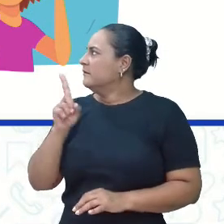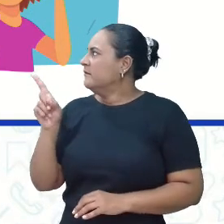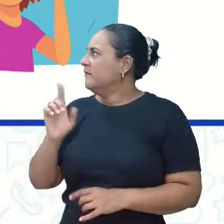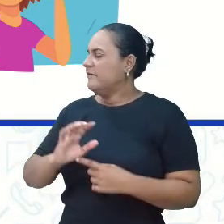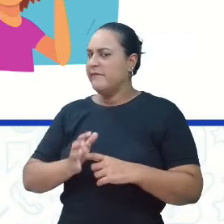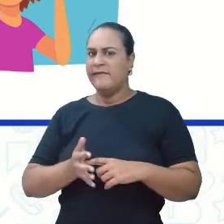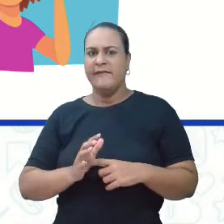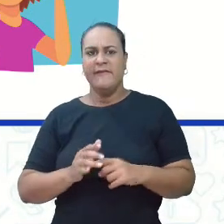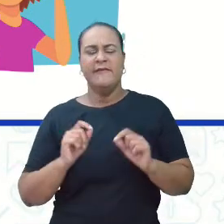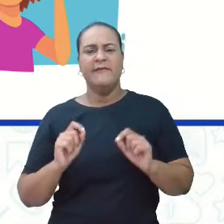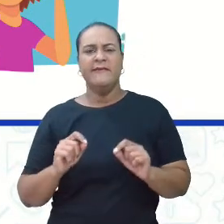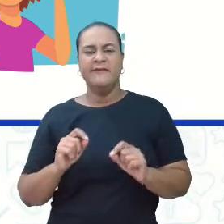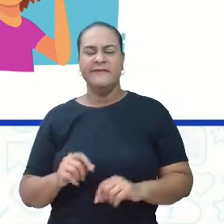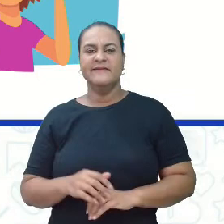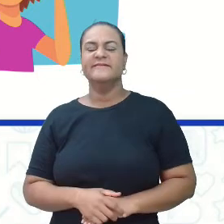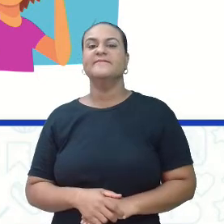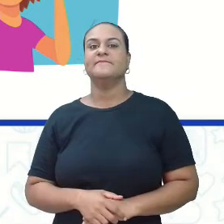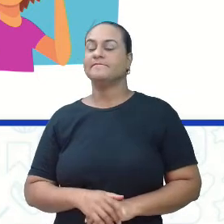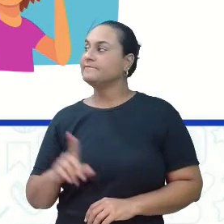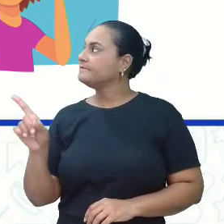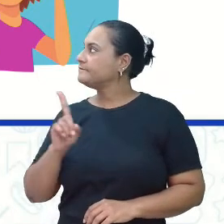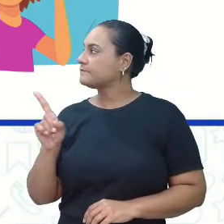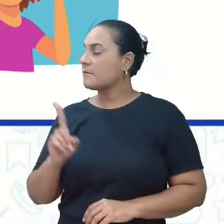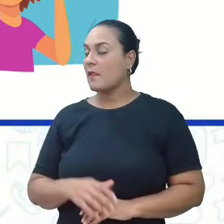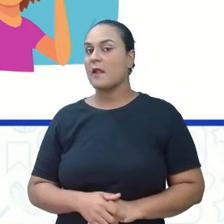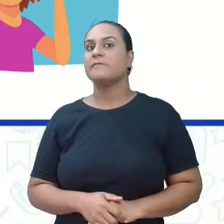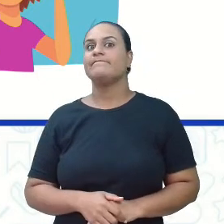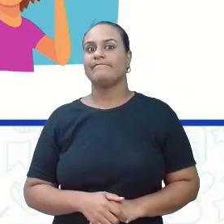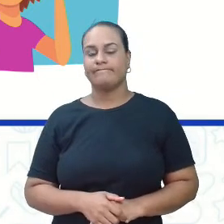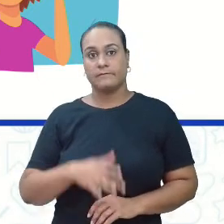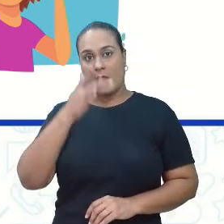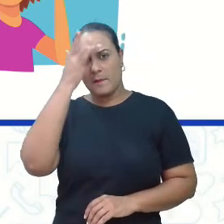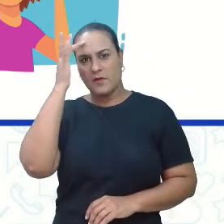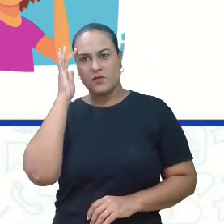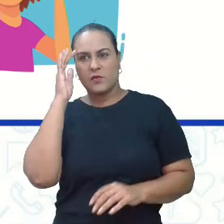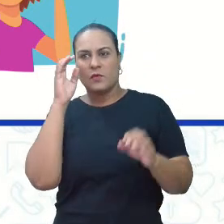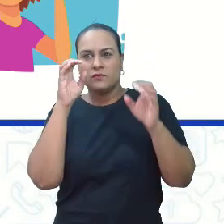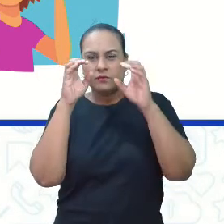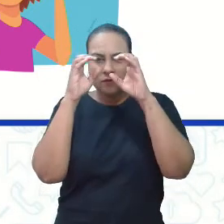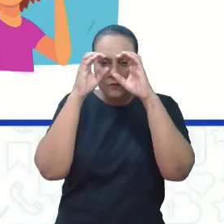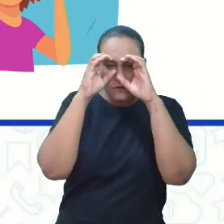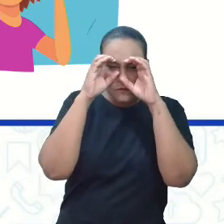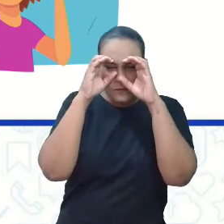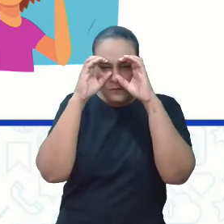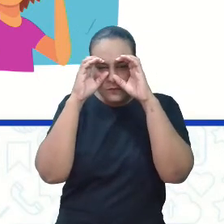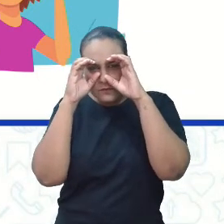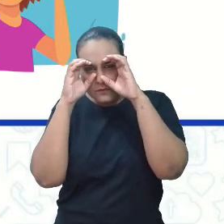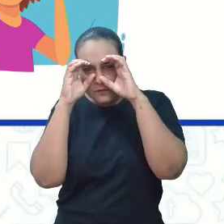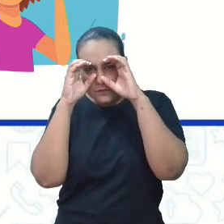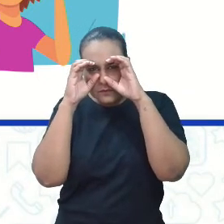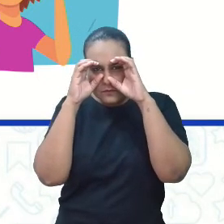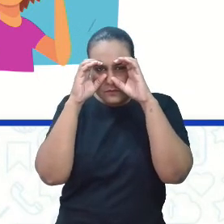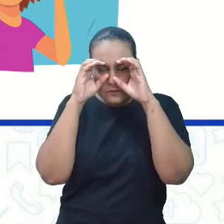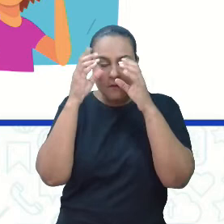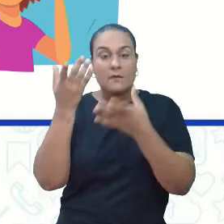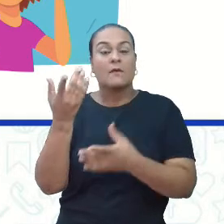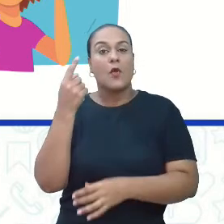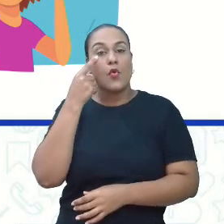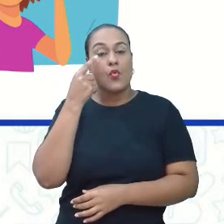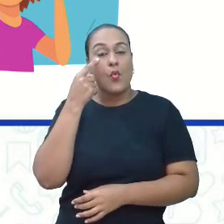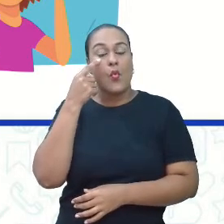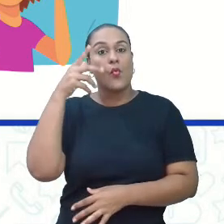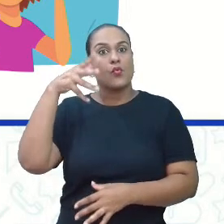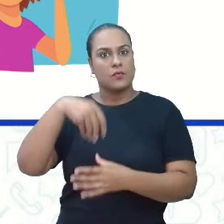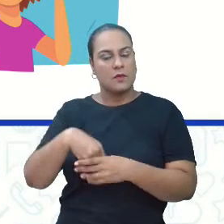E o que é feito aí? Ali, o especialista ele está dando uma olhadinha no olho.